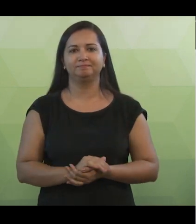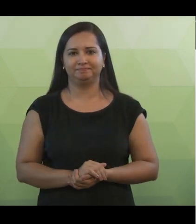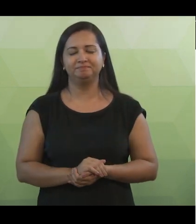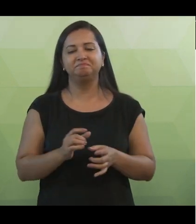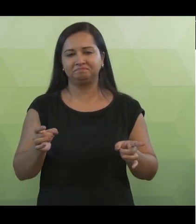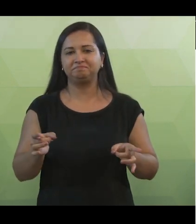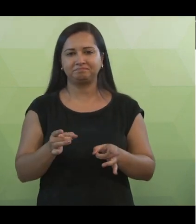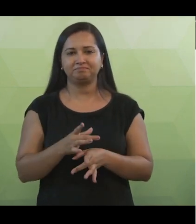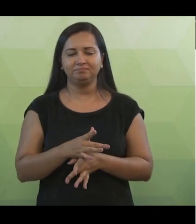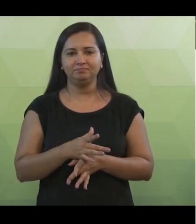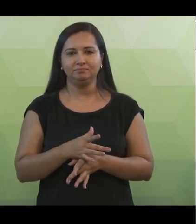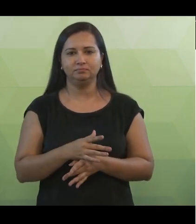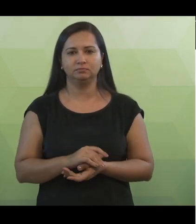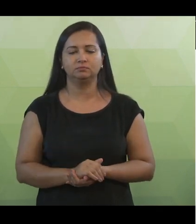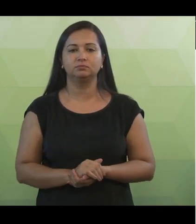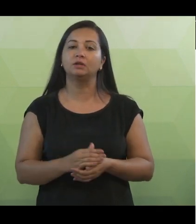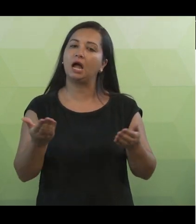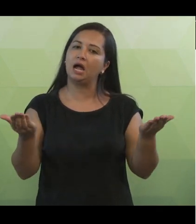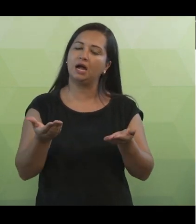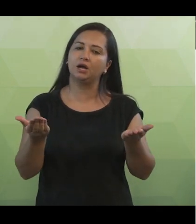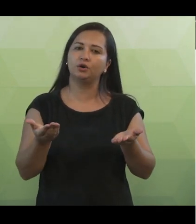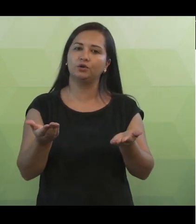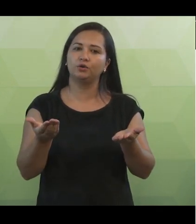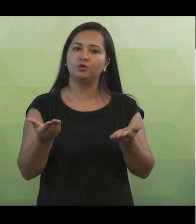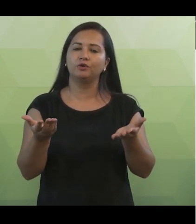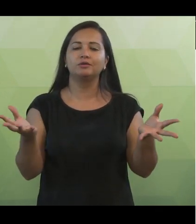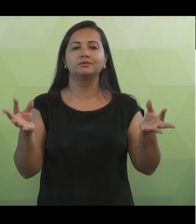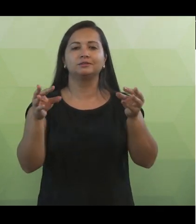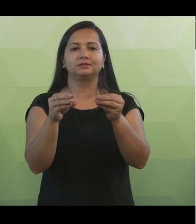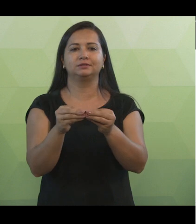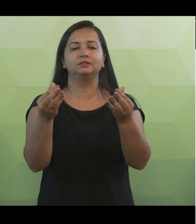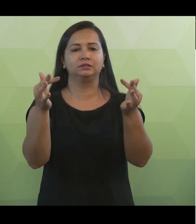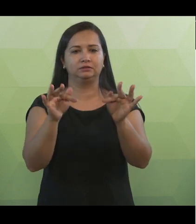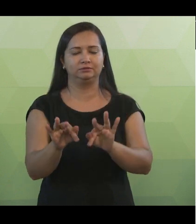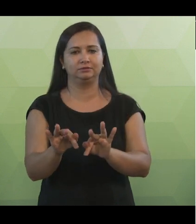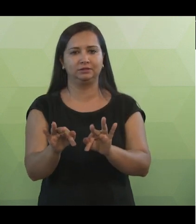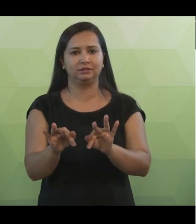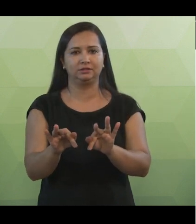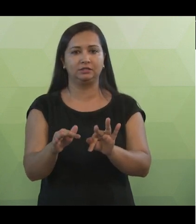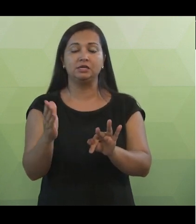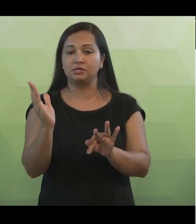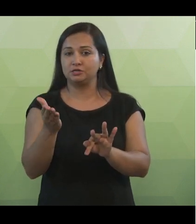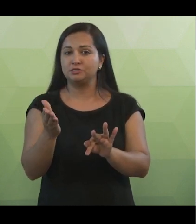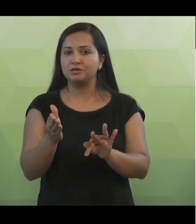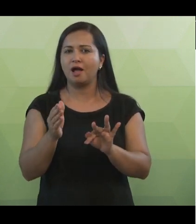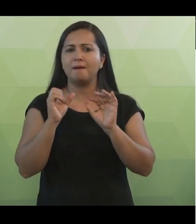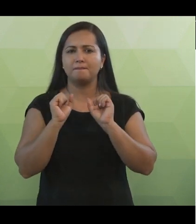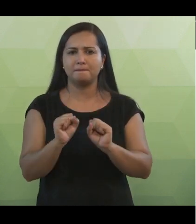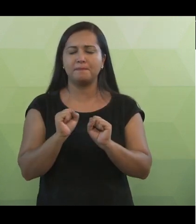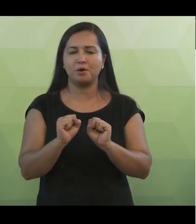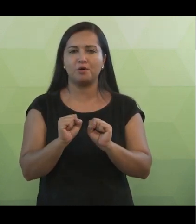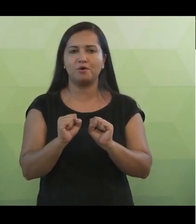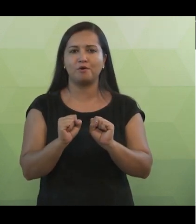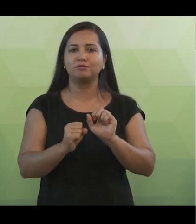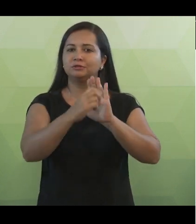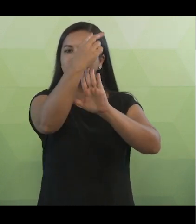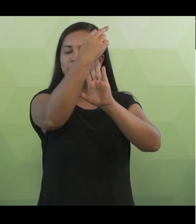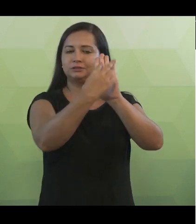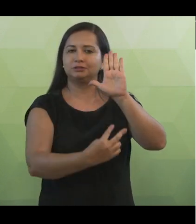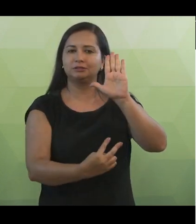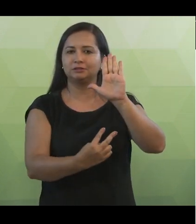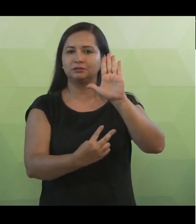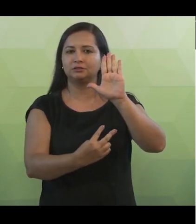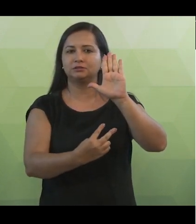Bem, pessoal, agora fechamos o nosso CRUD e já é possível gerenciar o cadastro de clientes com as